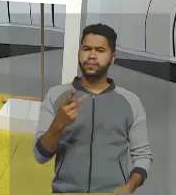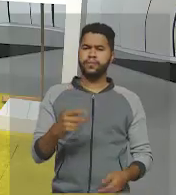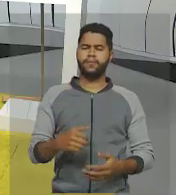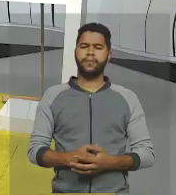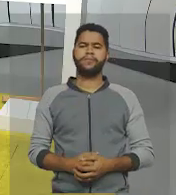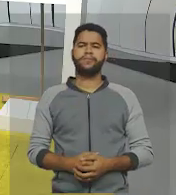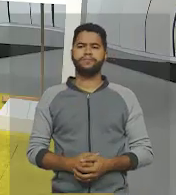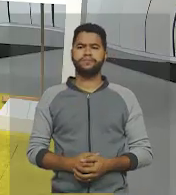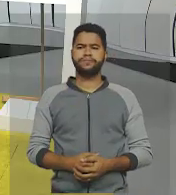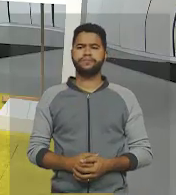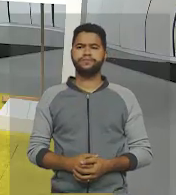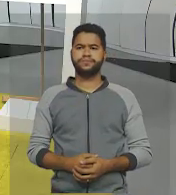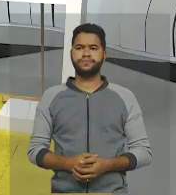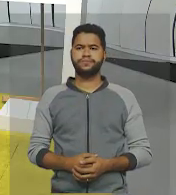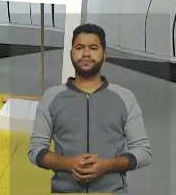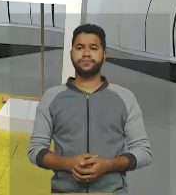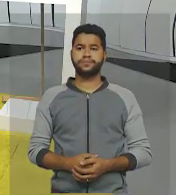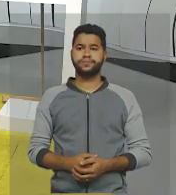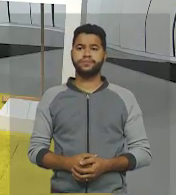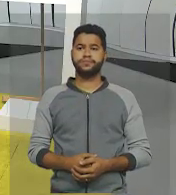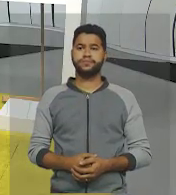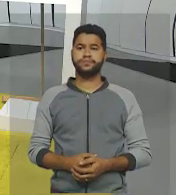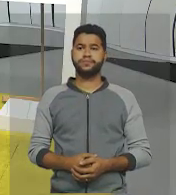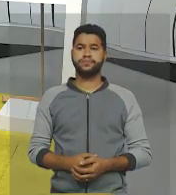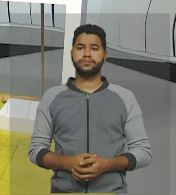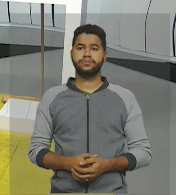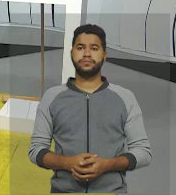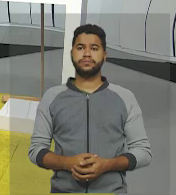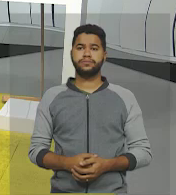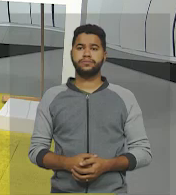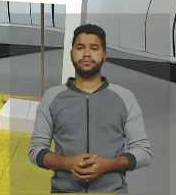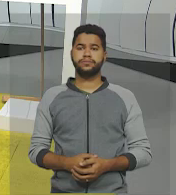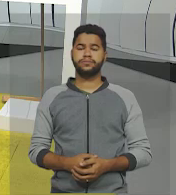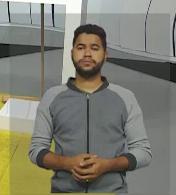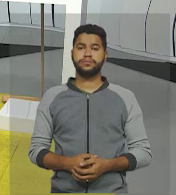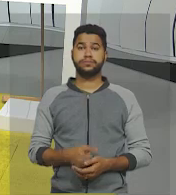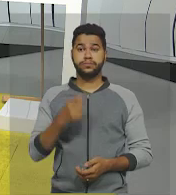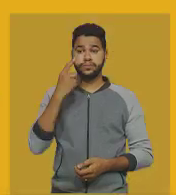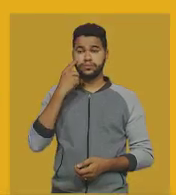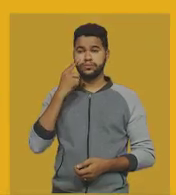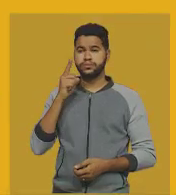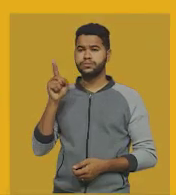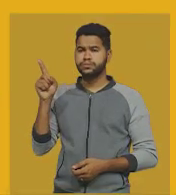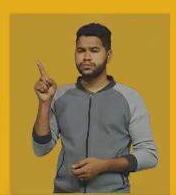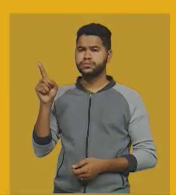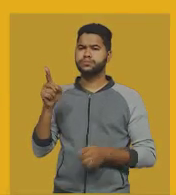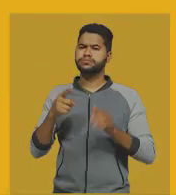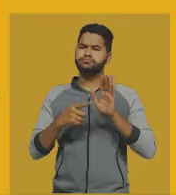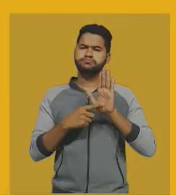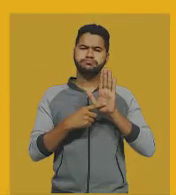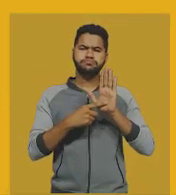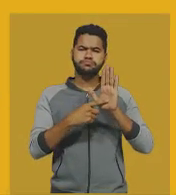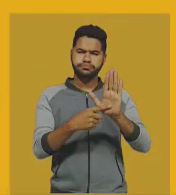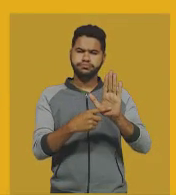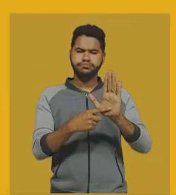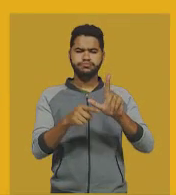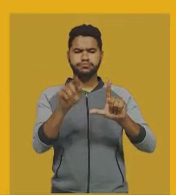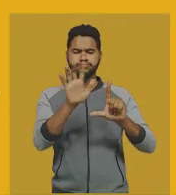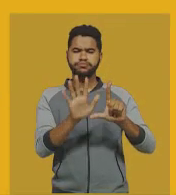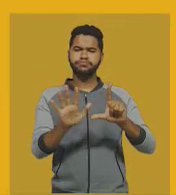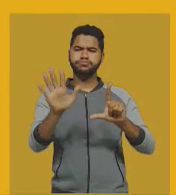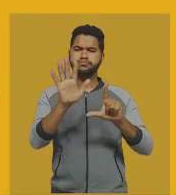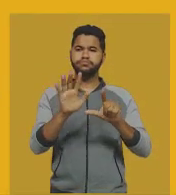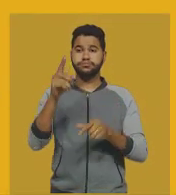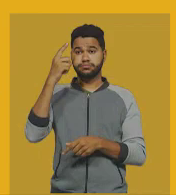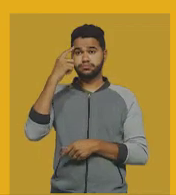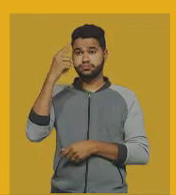grandeza. Vamos partir para a próxima parte, pessoal? Olha só, aqui uma figura mostrando exatamente a ideia